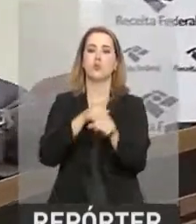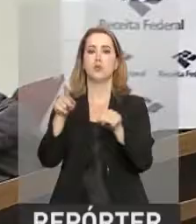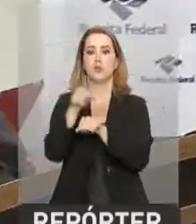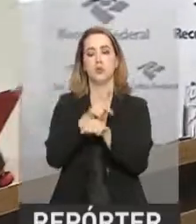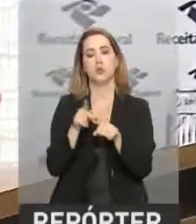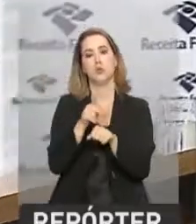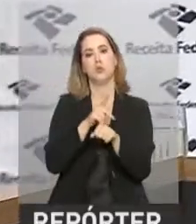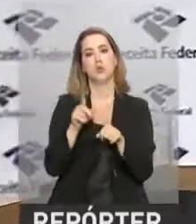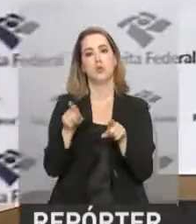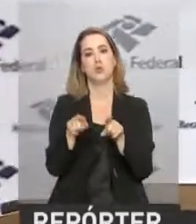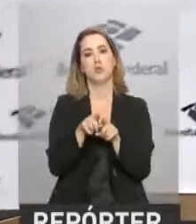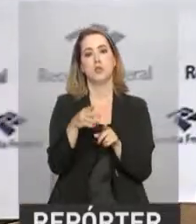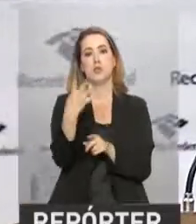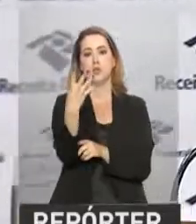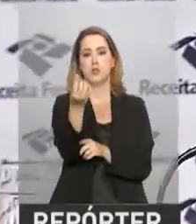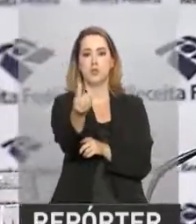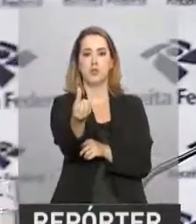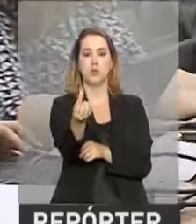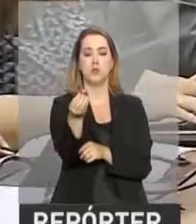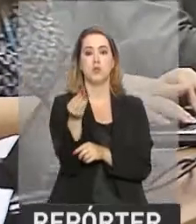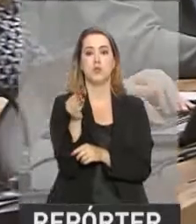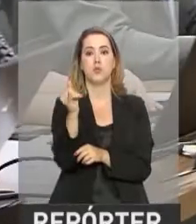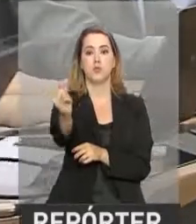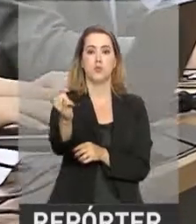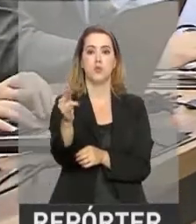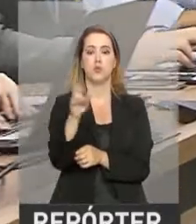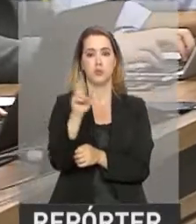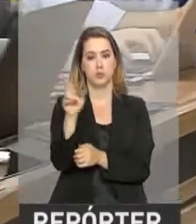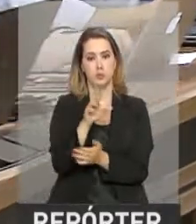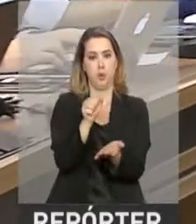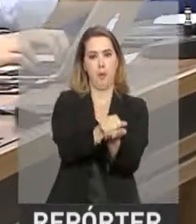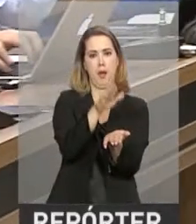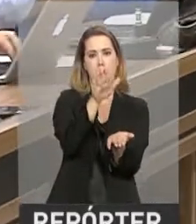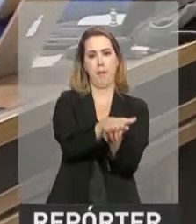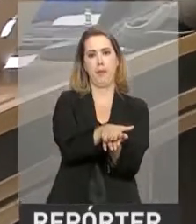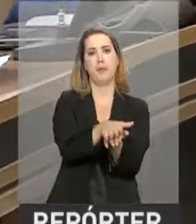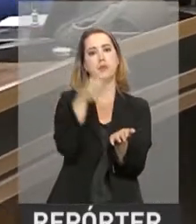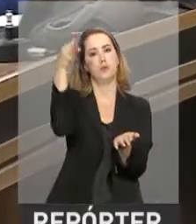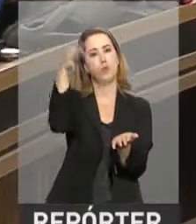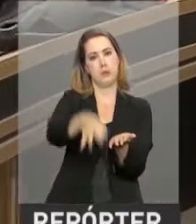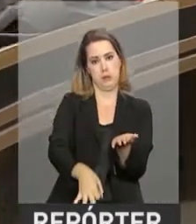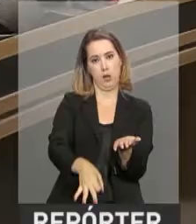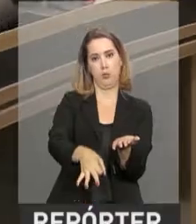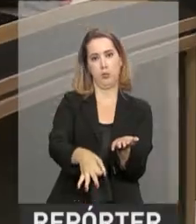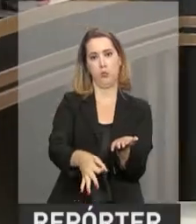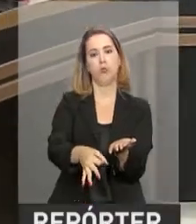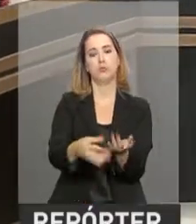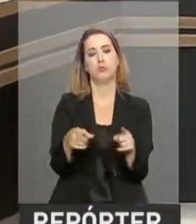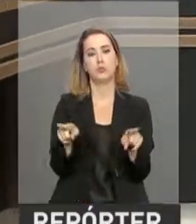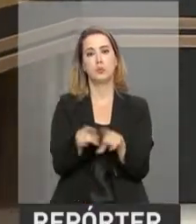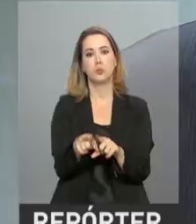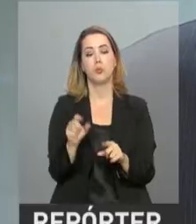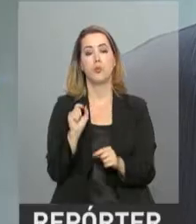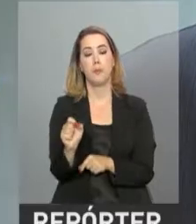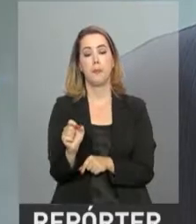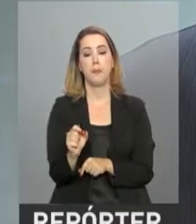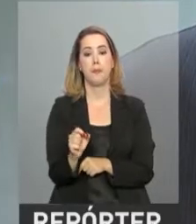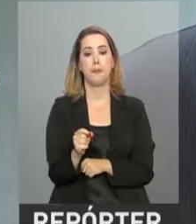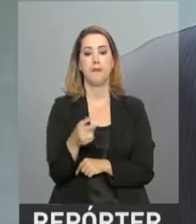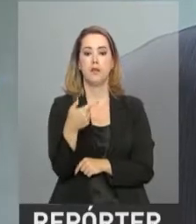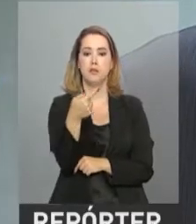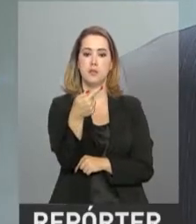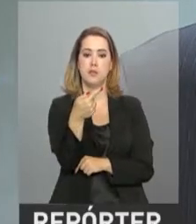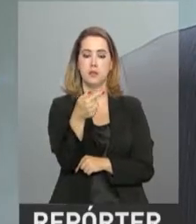milhões de reais em multas de regularização e imposto de renda foram efetivamente pagos pelos contribuintes.